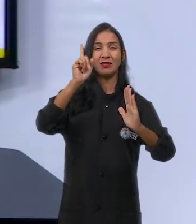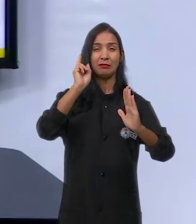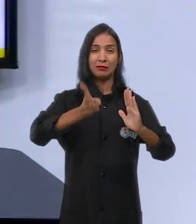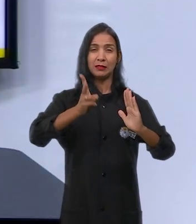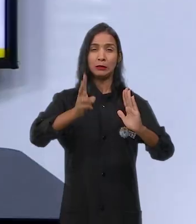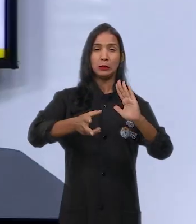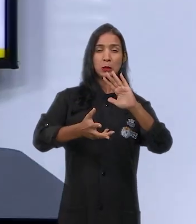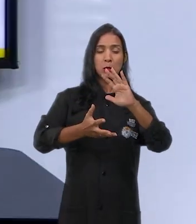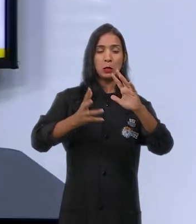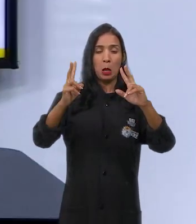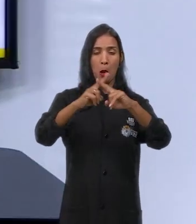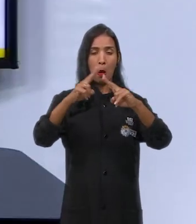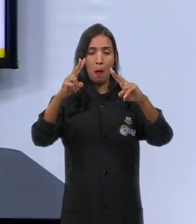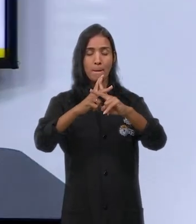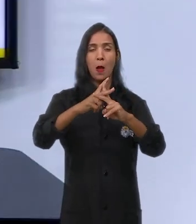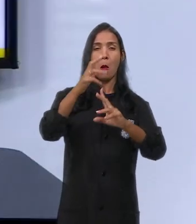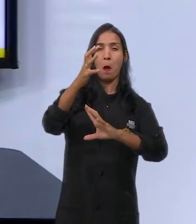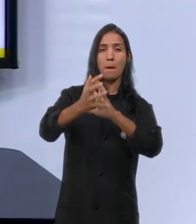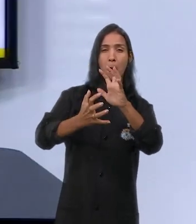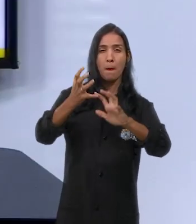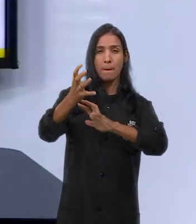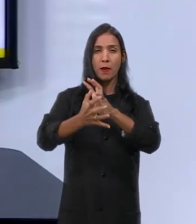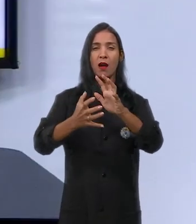conturbados, são sempre períodos de muita